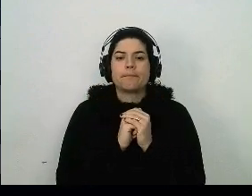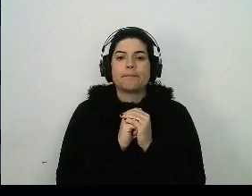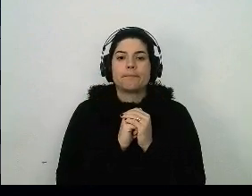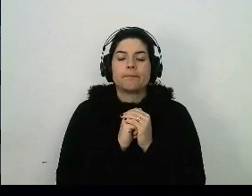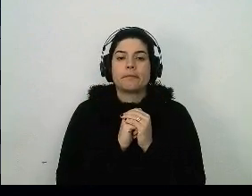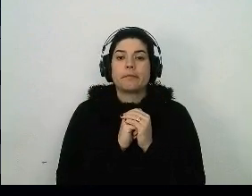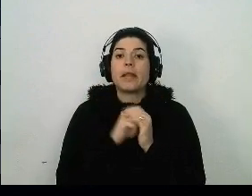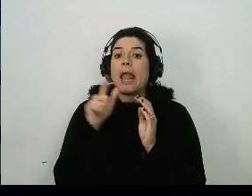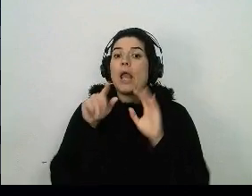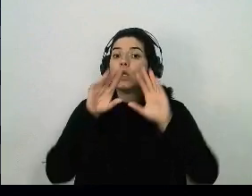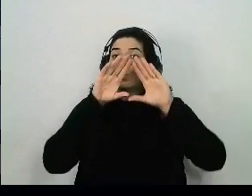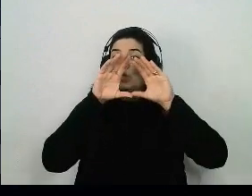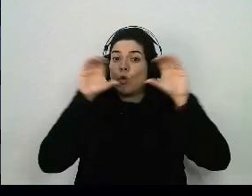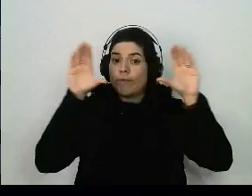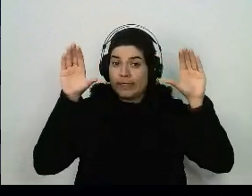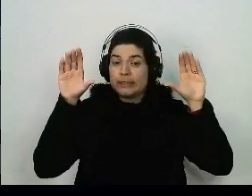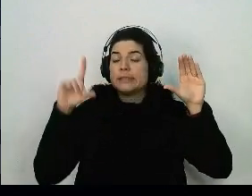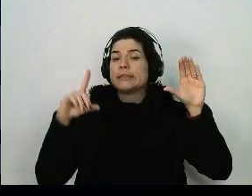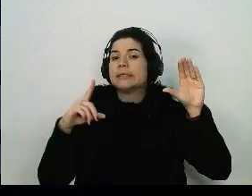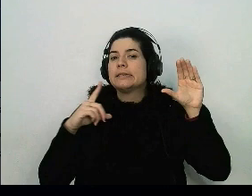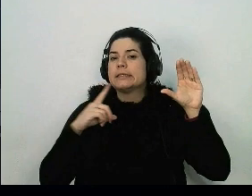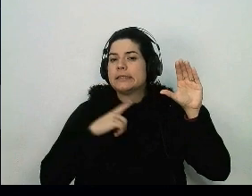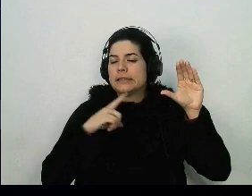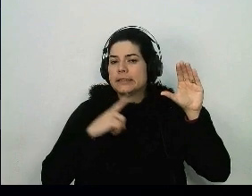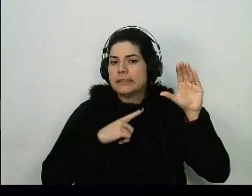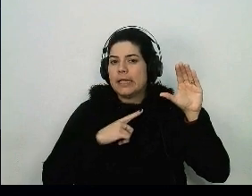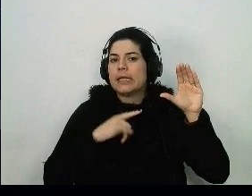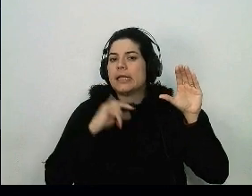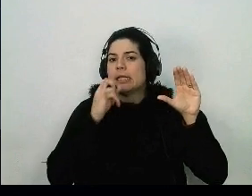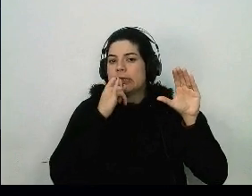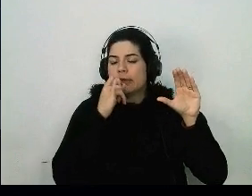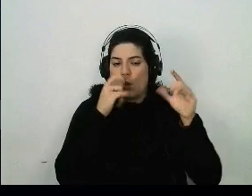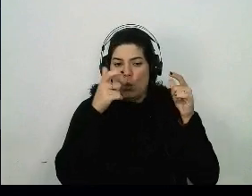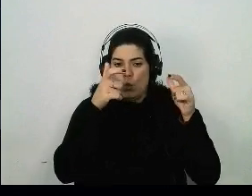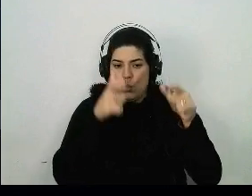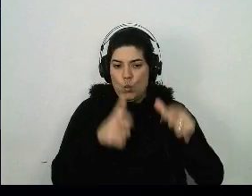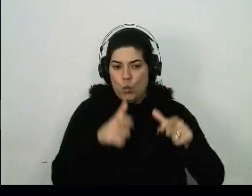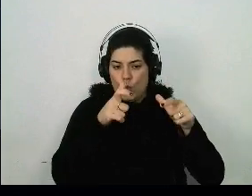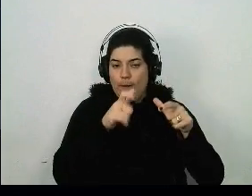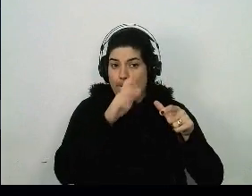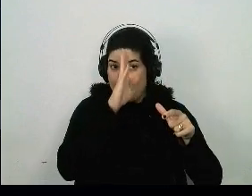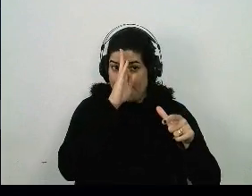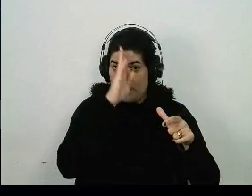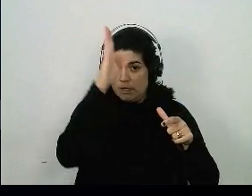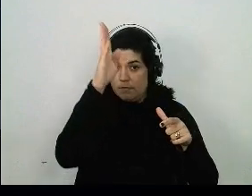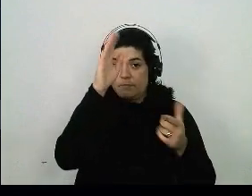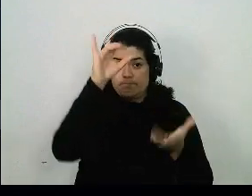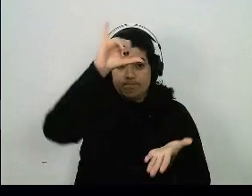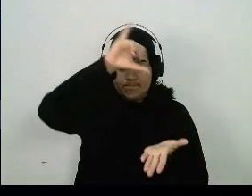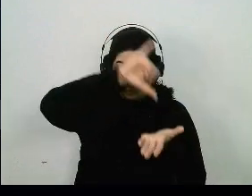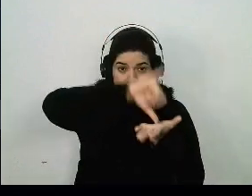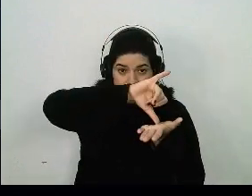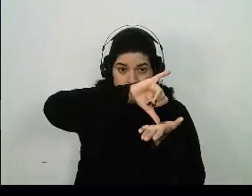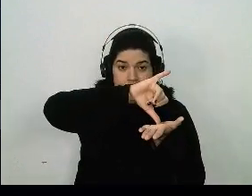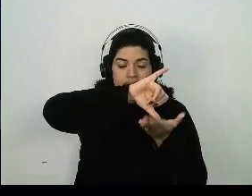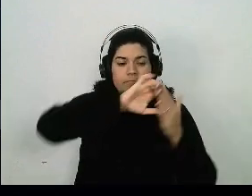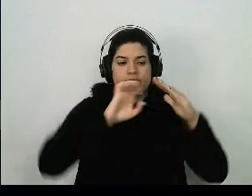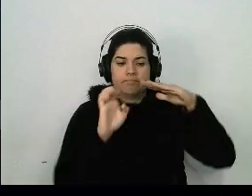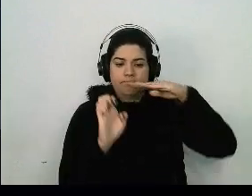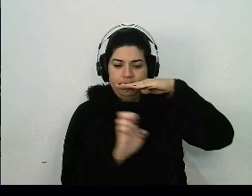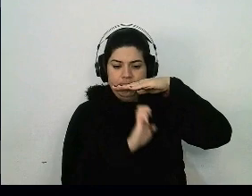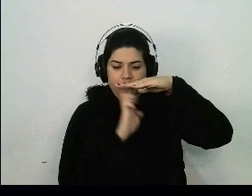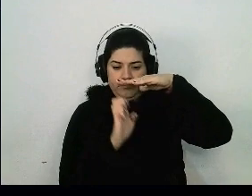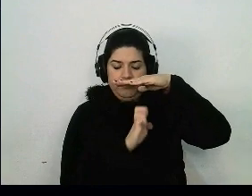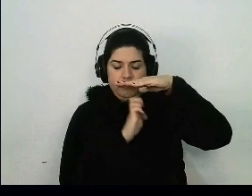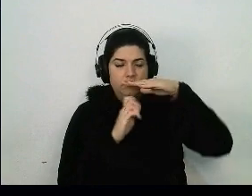tenho o meu quartel-general, ou seja, a minha matriz da minha empresa, e eu não quero